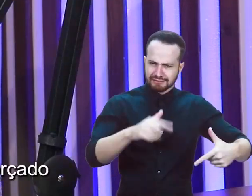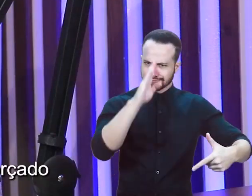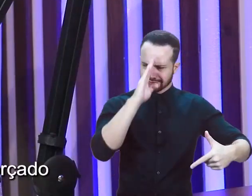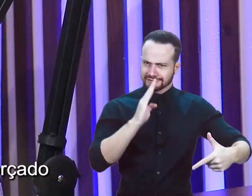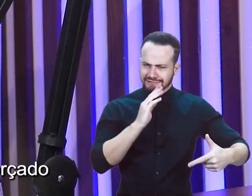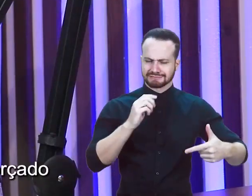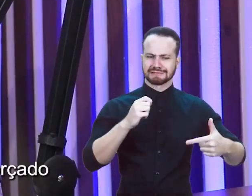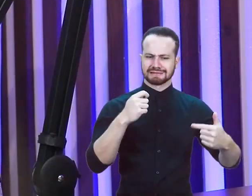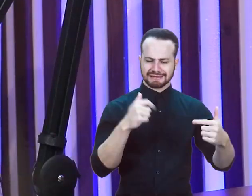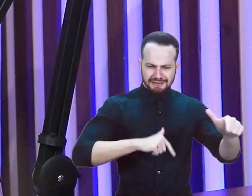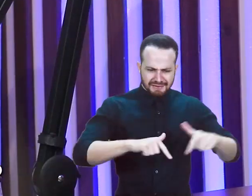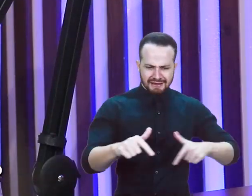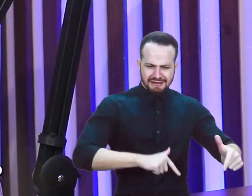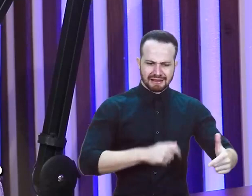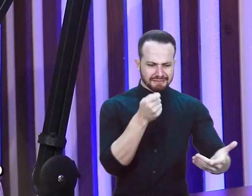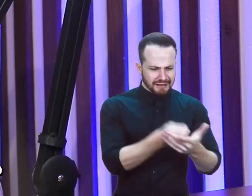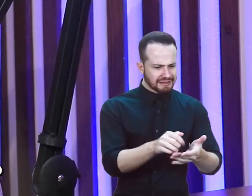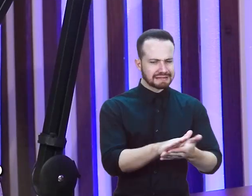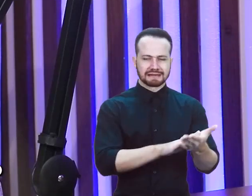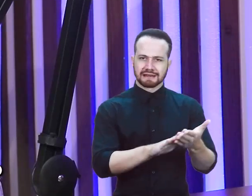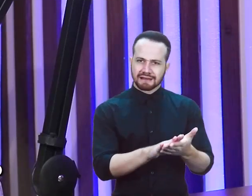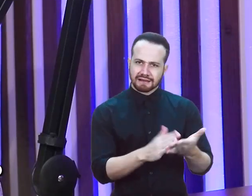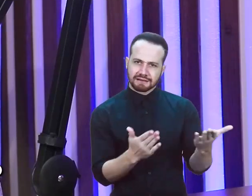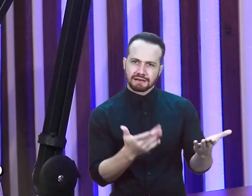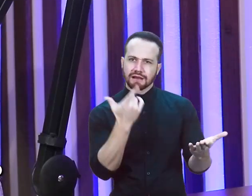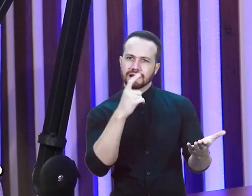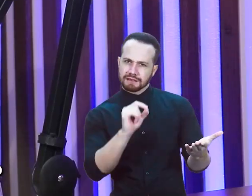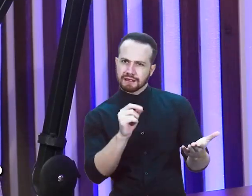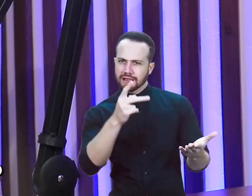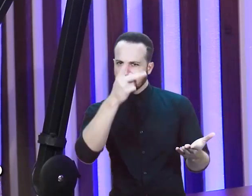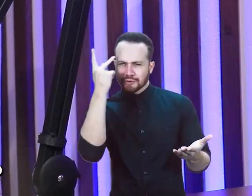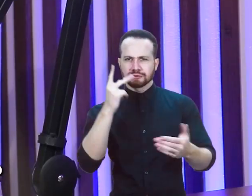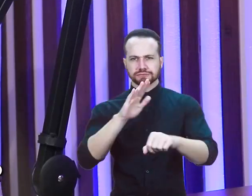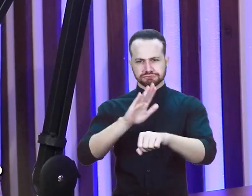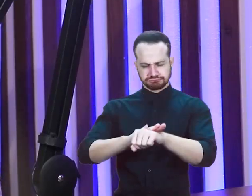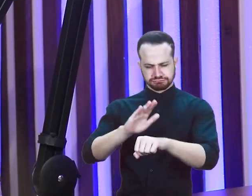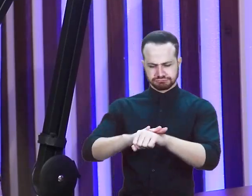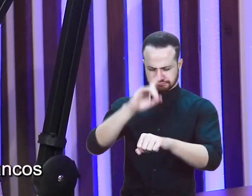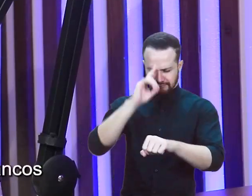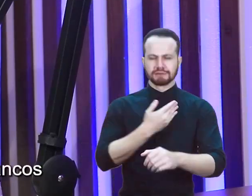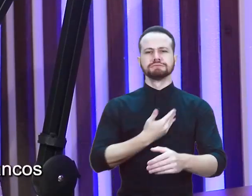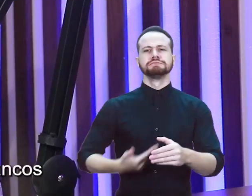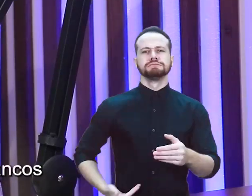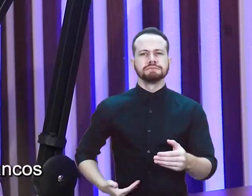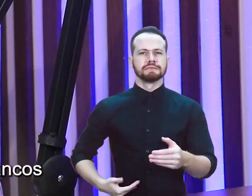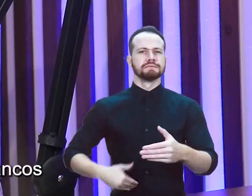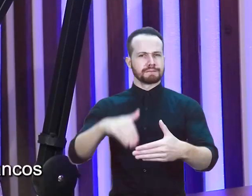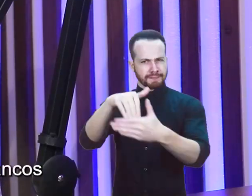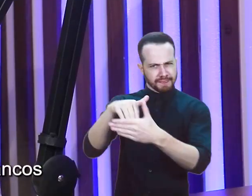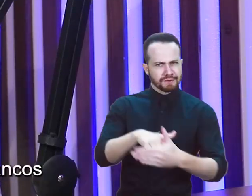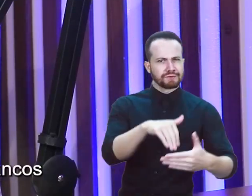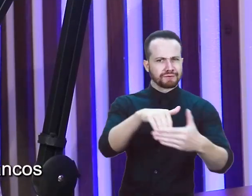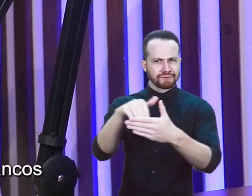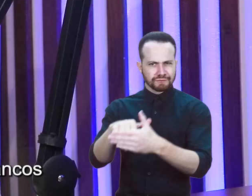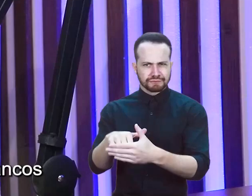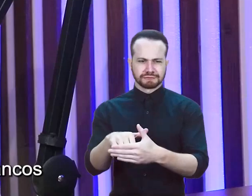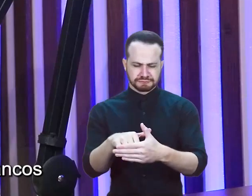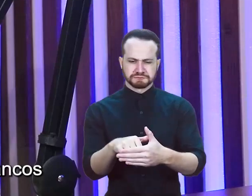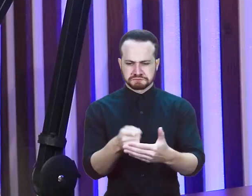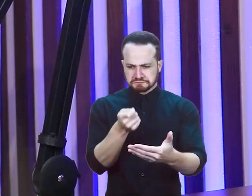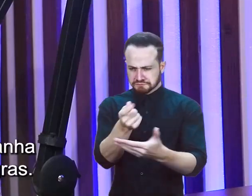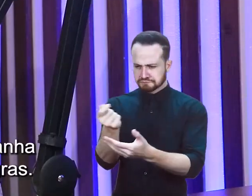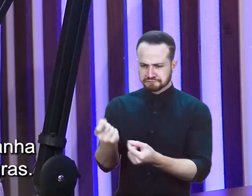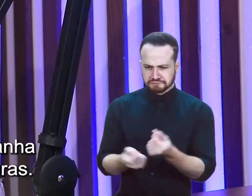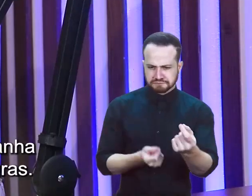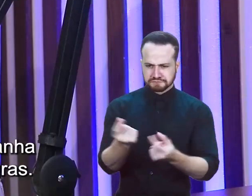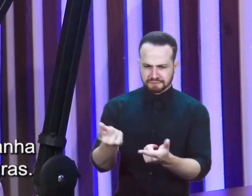gratuitamente, forçado. Quem é a branquitude? O detentor do poder político, que nas eleições coloca dinheiro nos homens